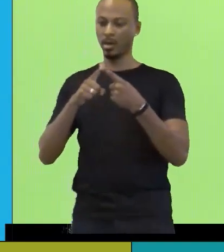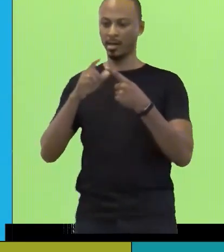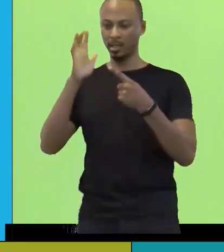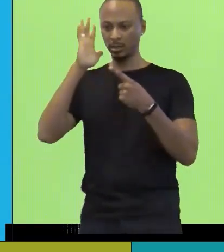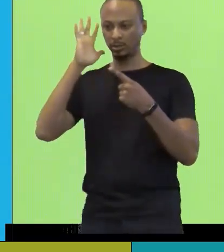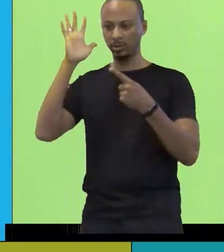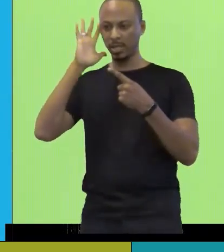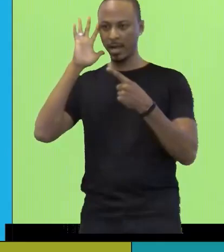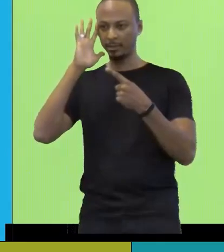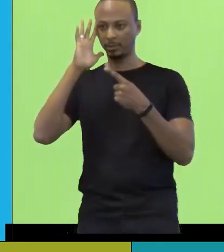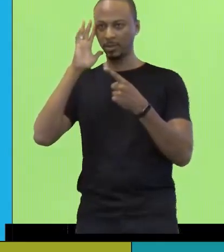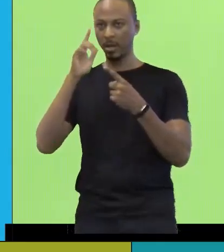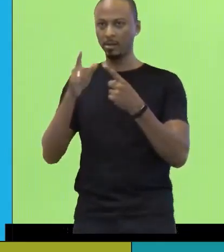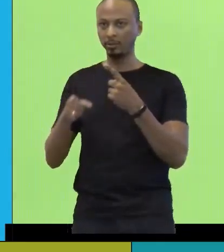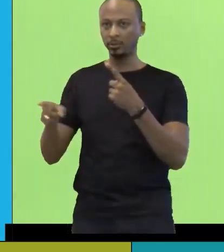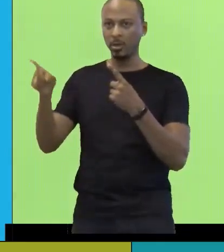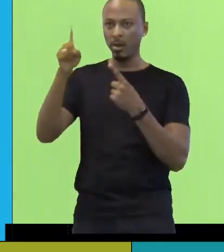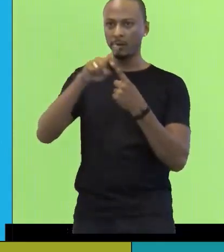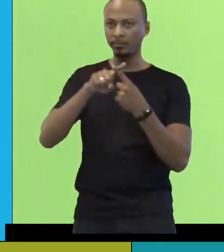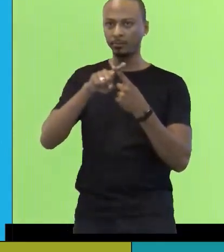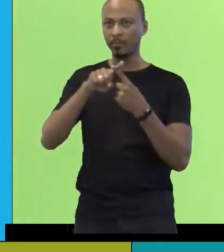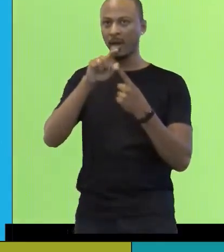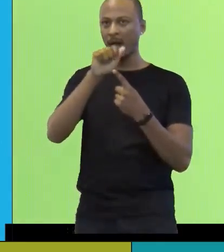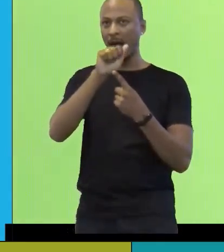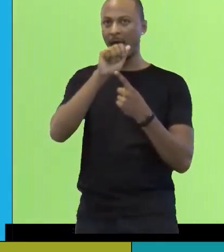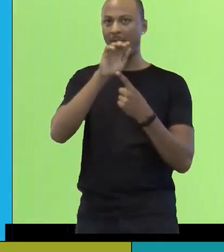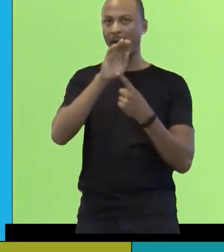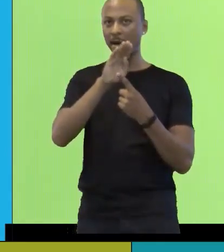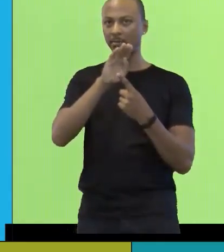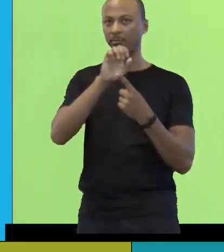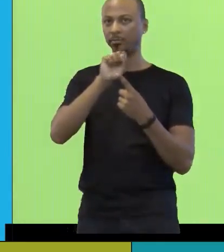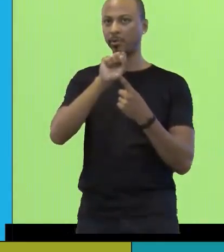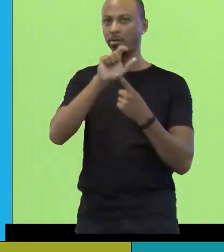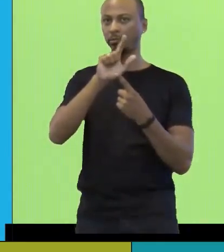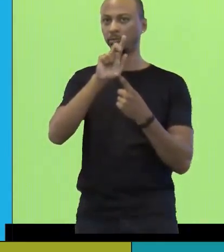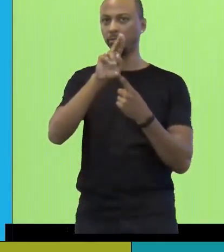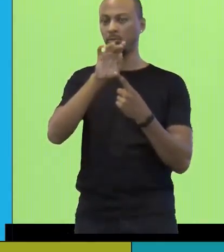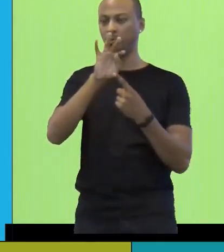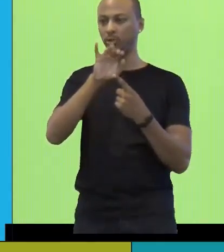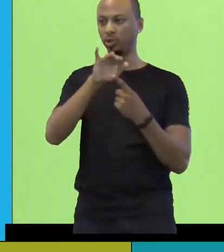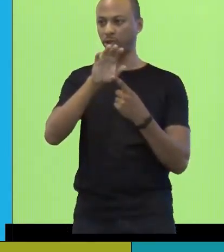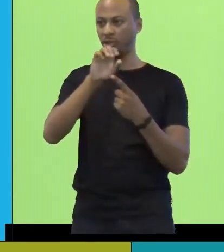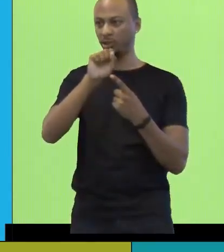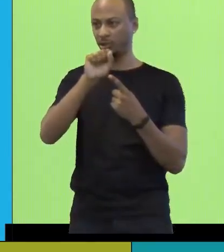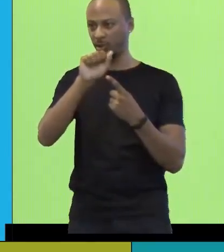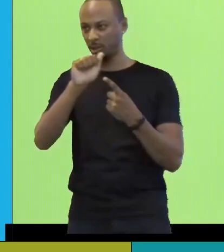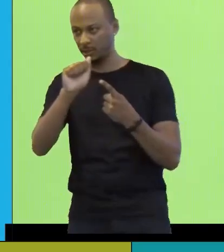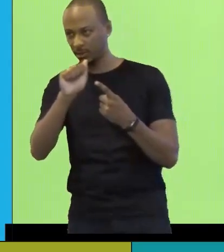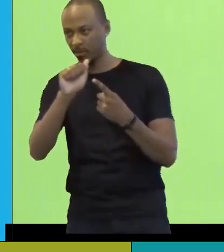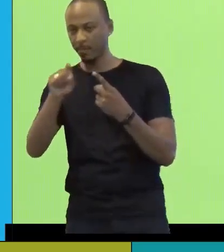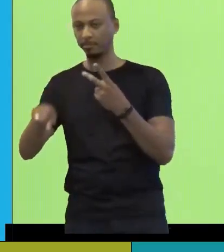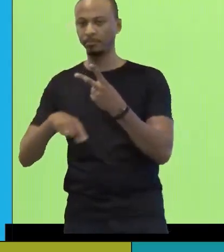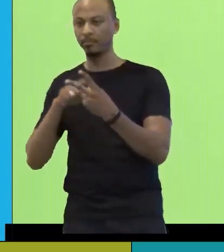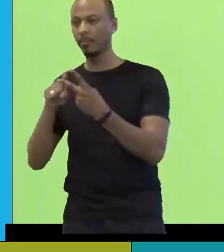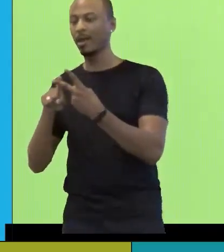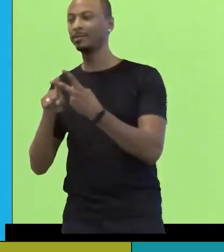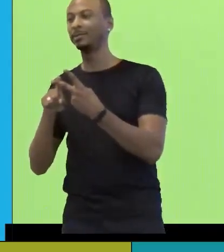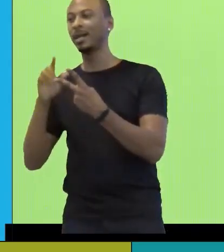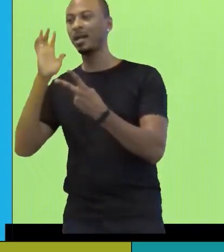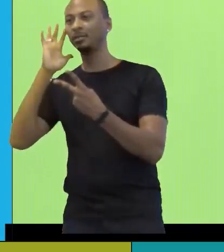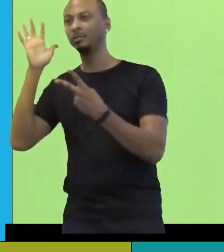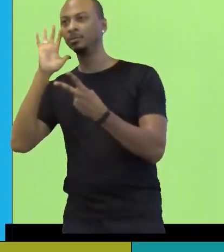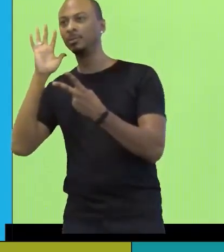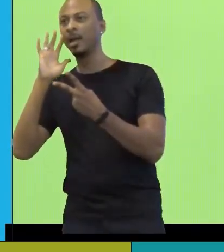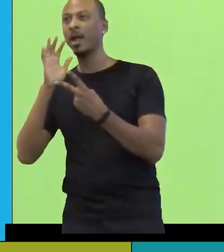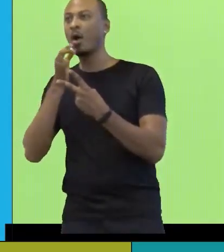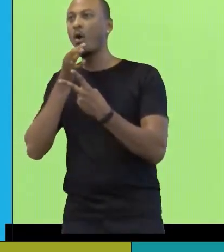ideias absolutistas, na outra obra ele apresenta ideias republicanas. E você talvez esteja se